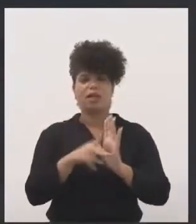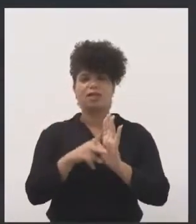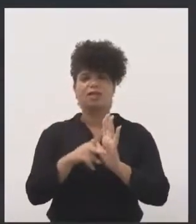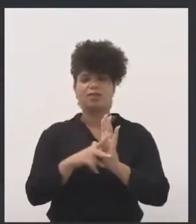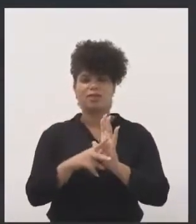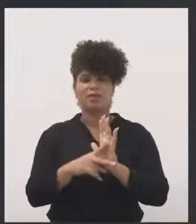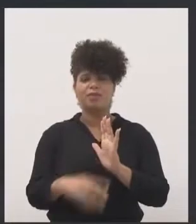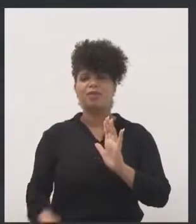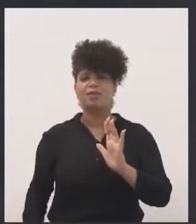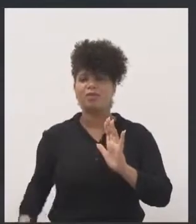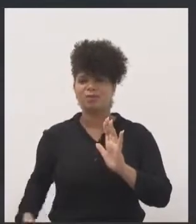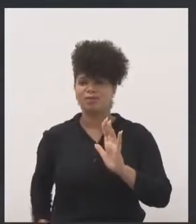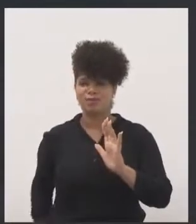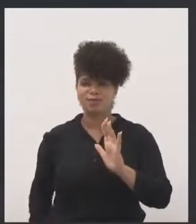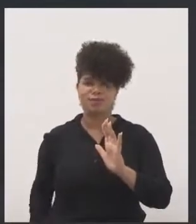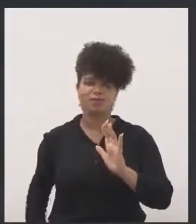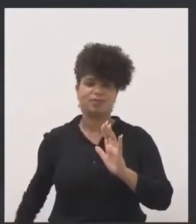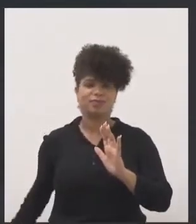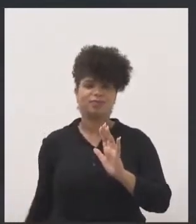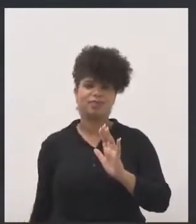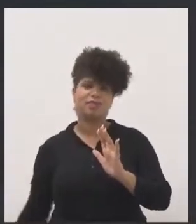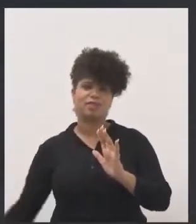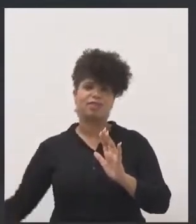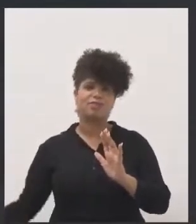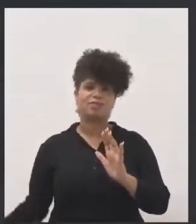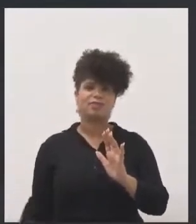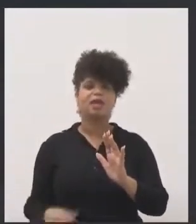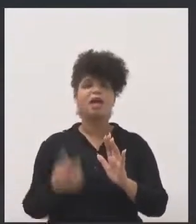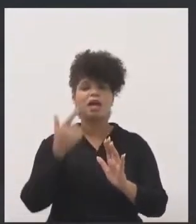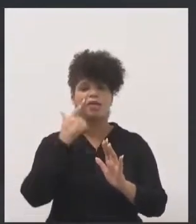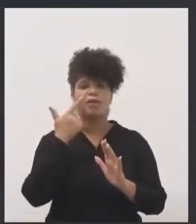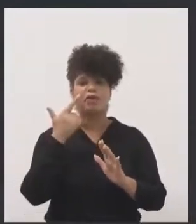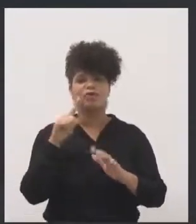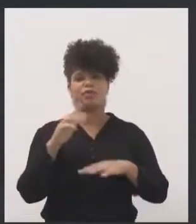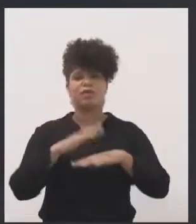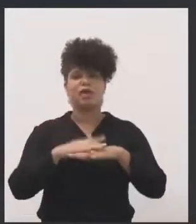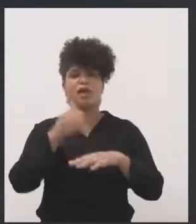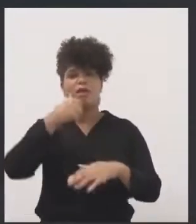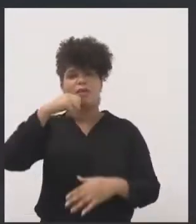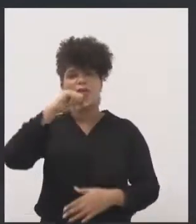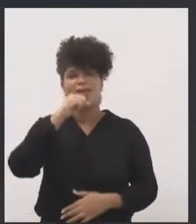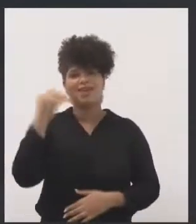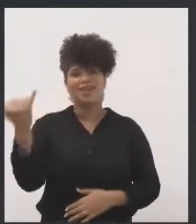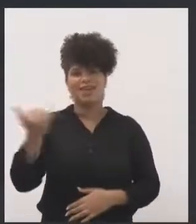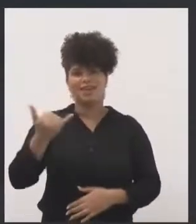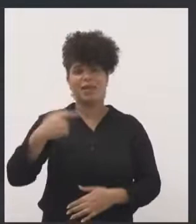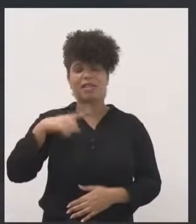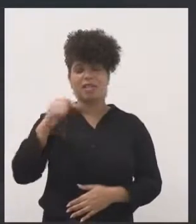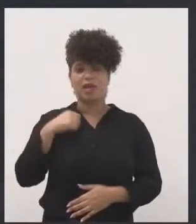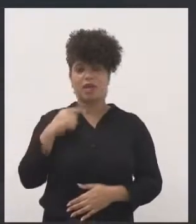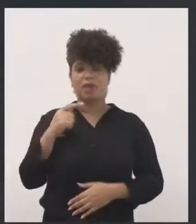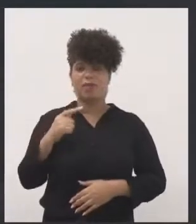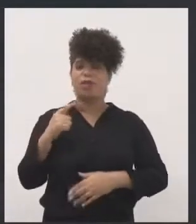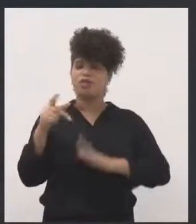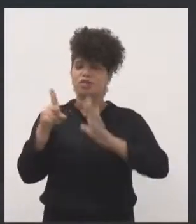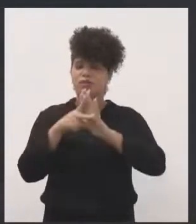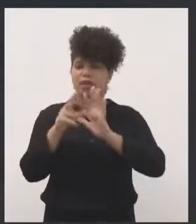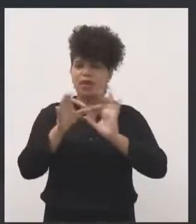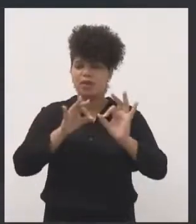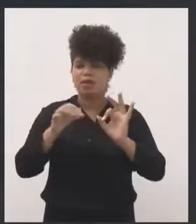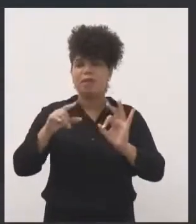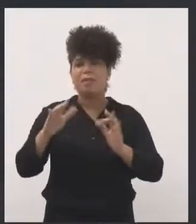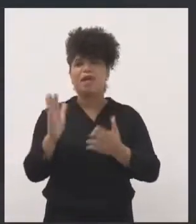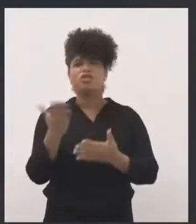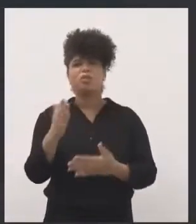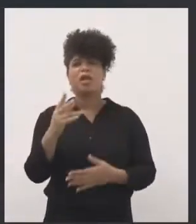família tem um pescoço grande. A minha mãe disse que quando eu crescer, eu vou ter uns